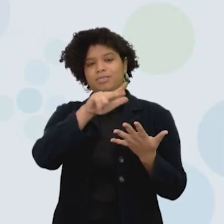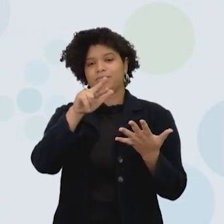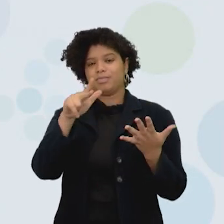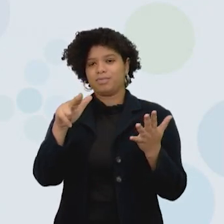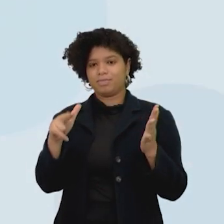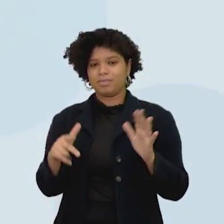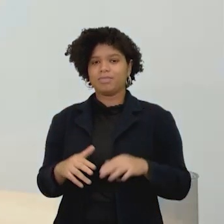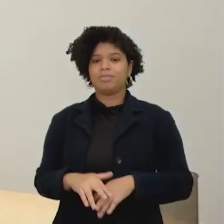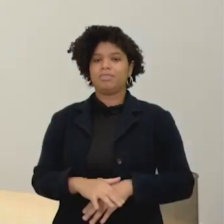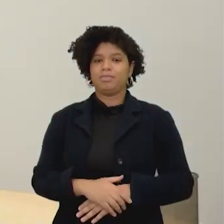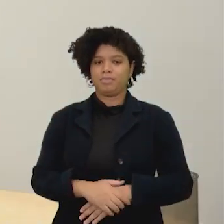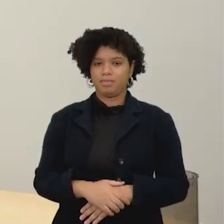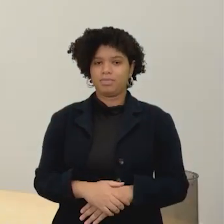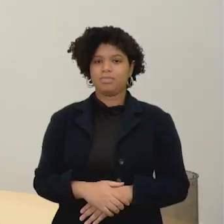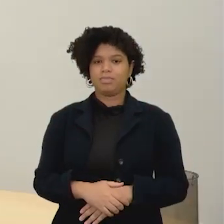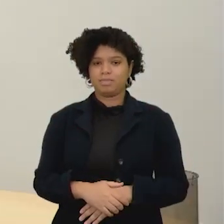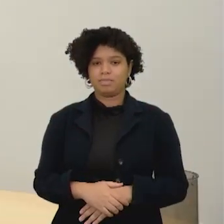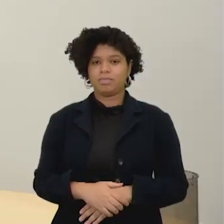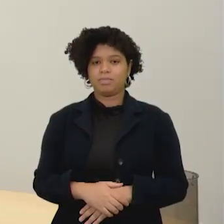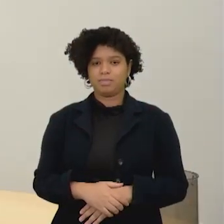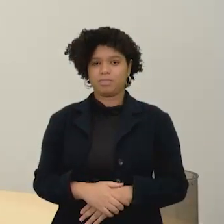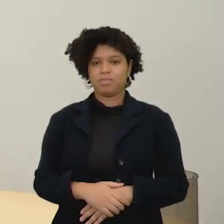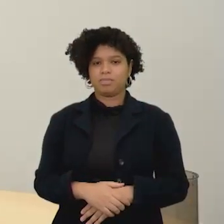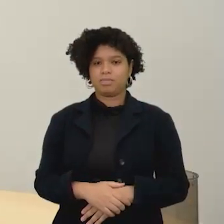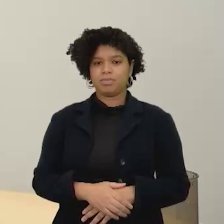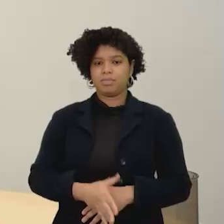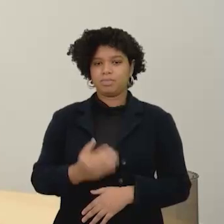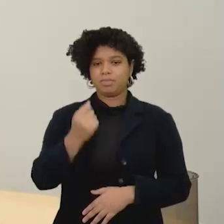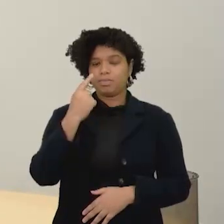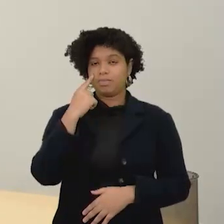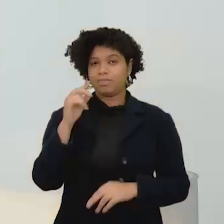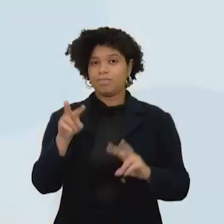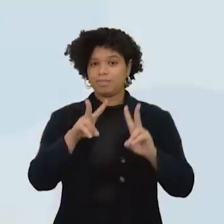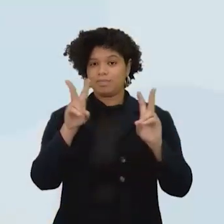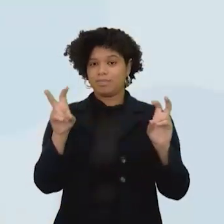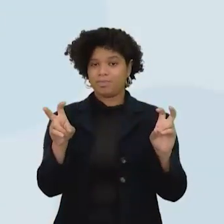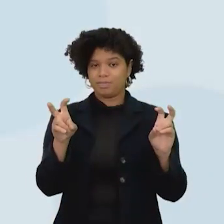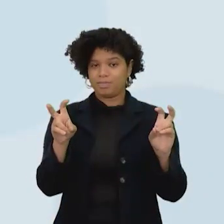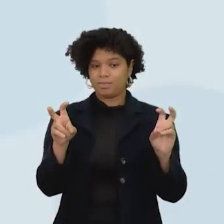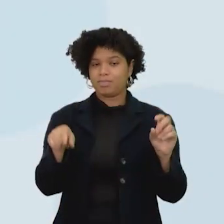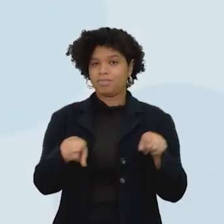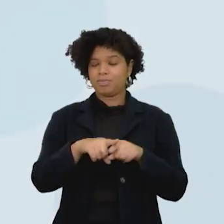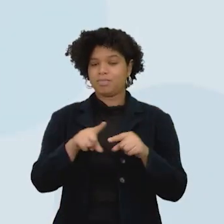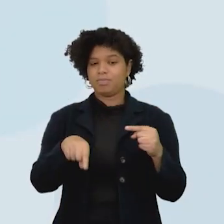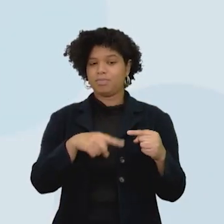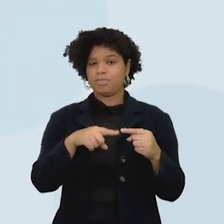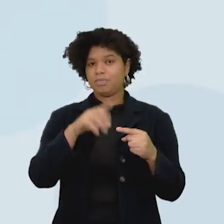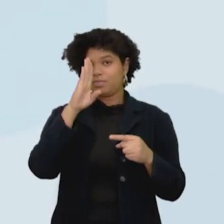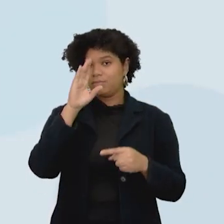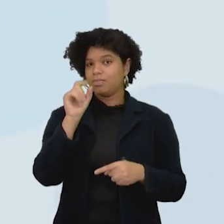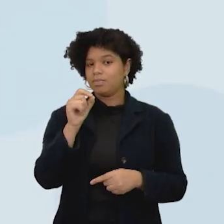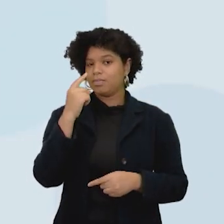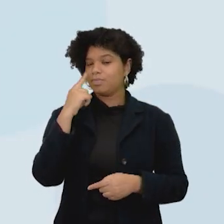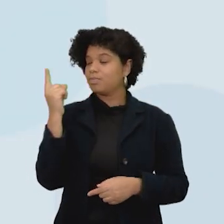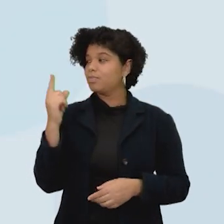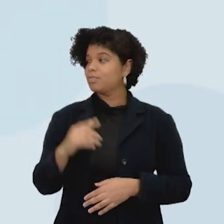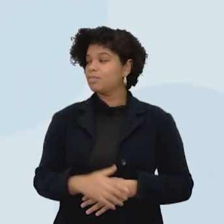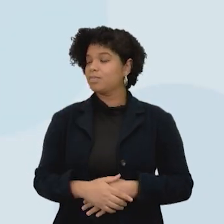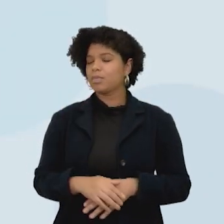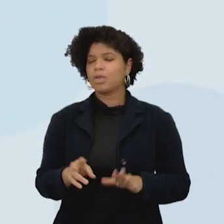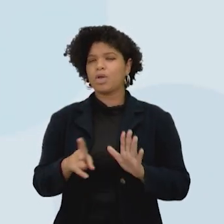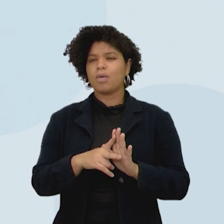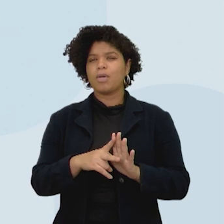Múltiplos sentidos. Múltiplos sentidos, e vamos lá ao tema da aula e aos objetivos. Tema da aula,